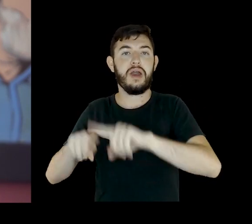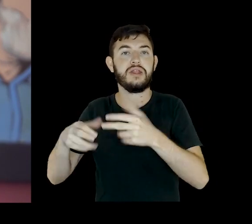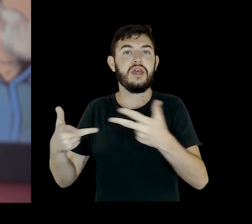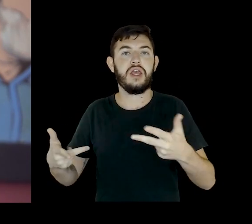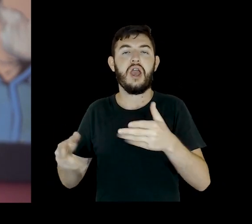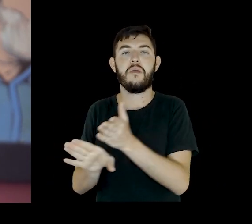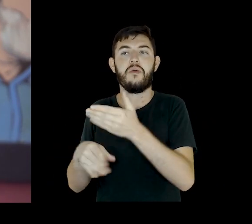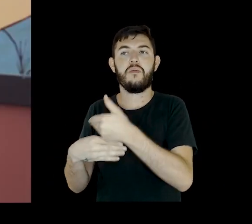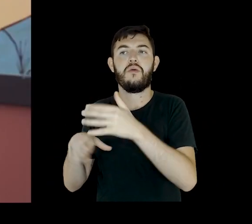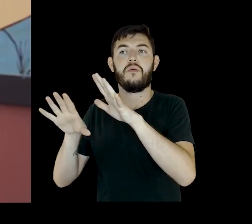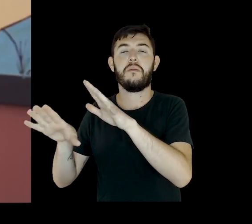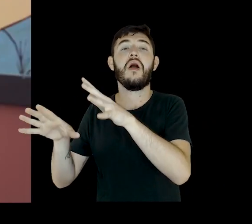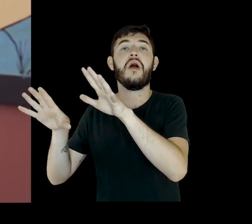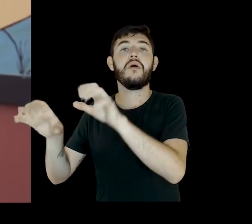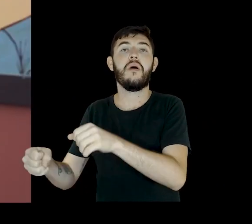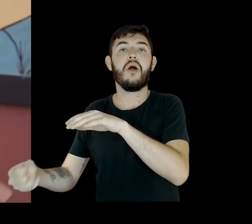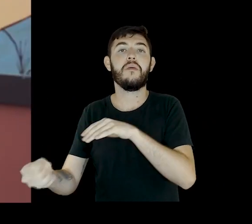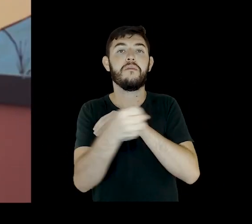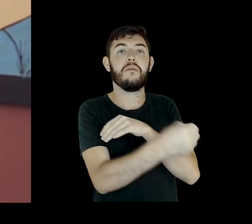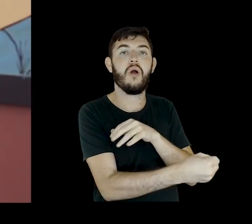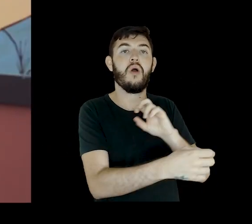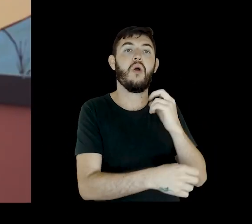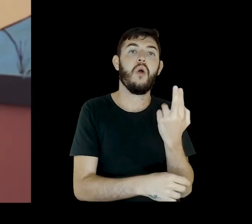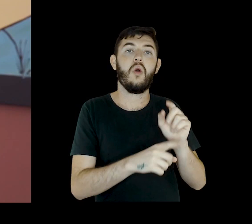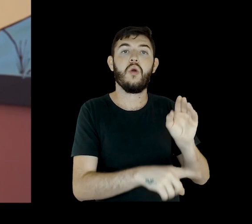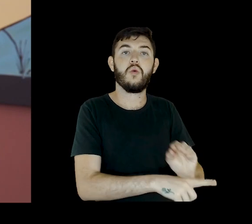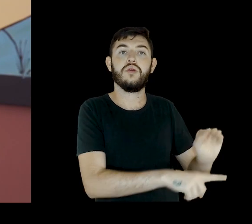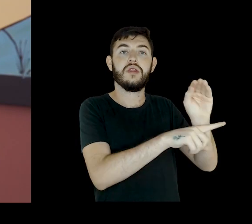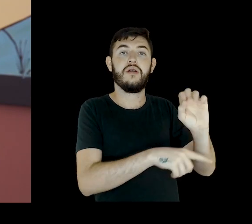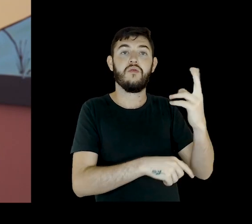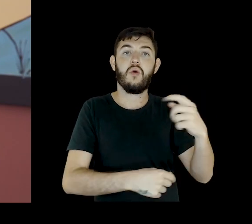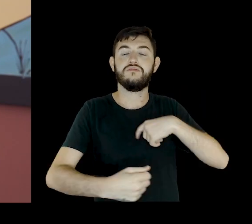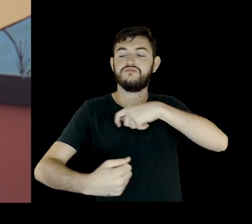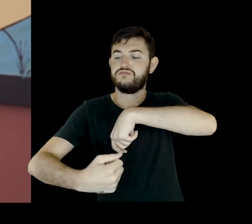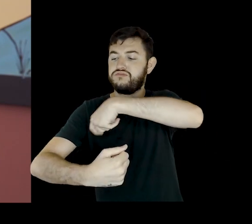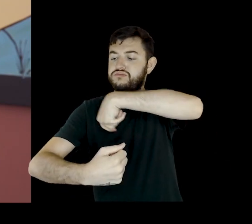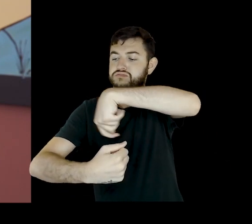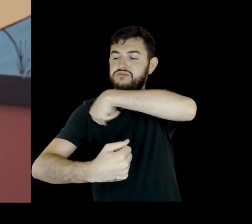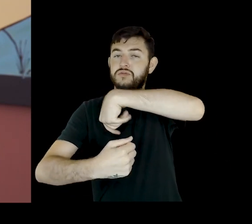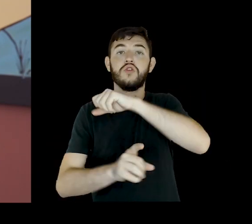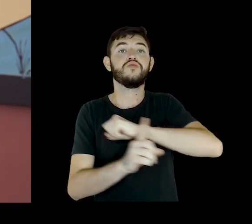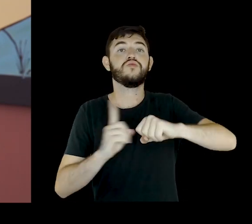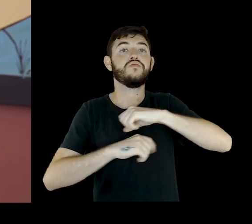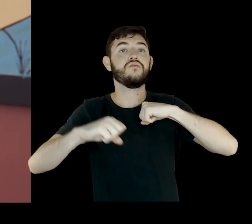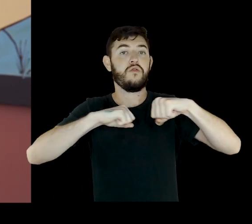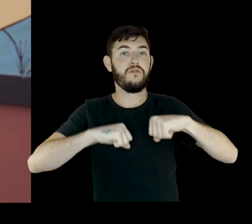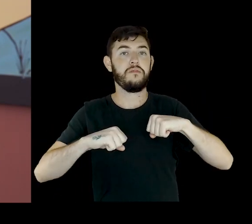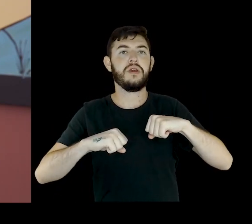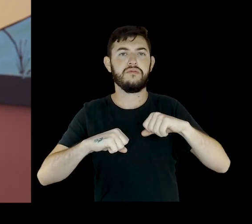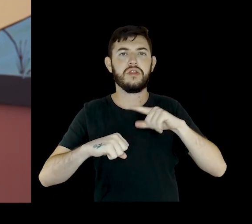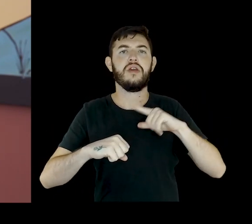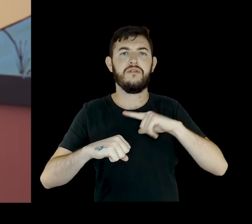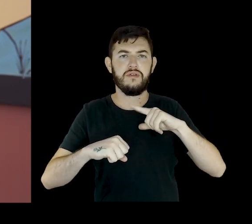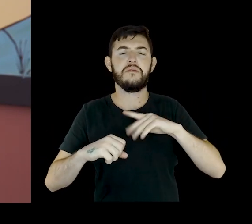construção, carregavam bloco, ou cuidavam, ou faziam uma comida. Sempre teve esse movimento. Acho que o movimento social sempre teve